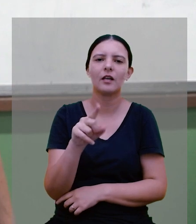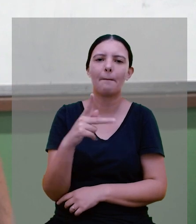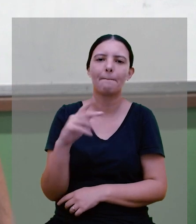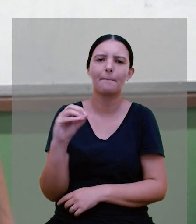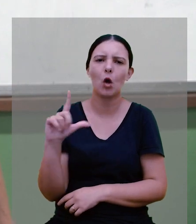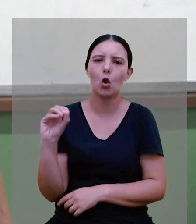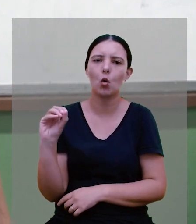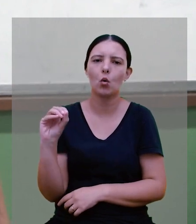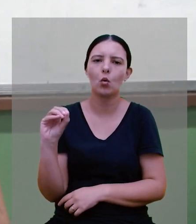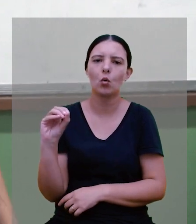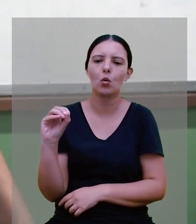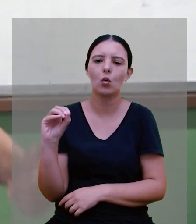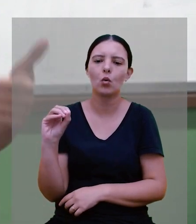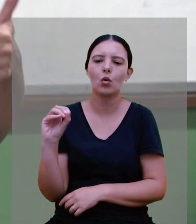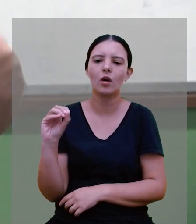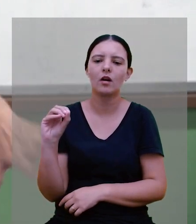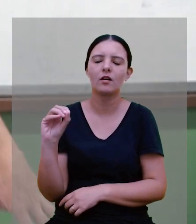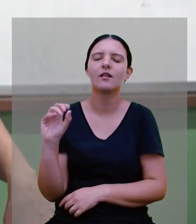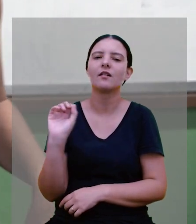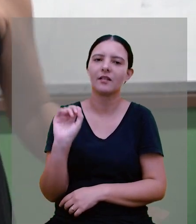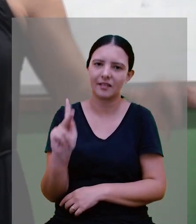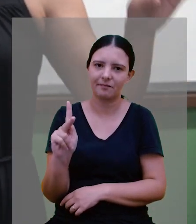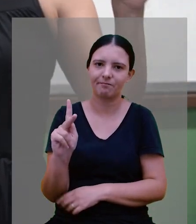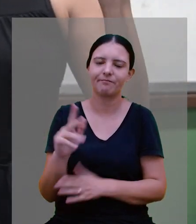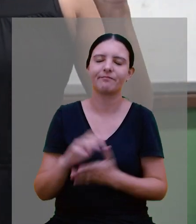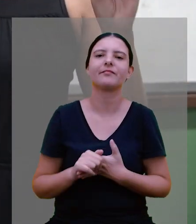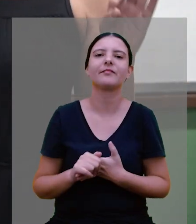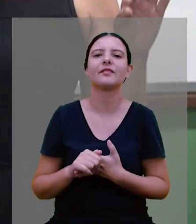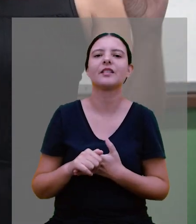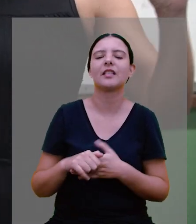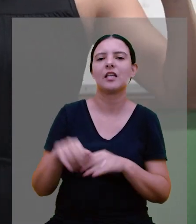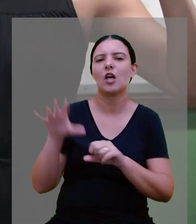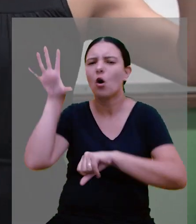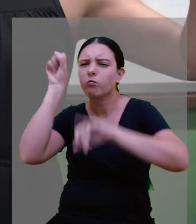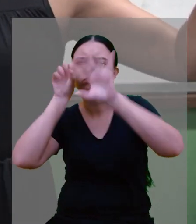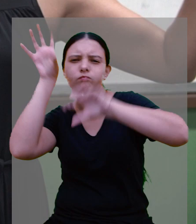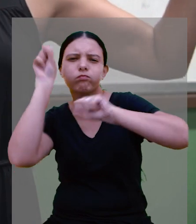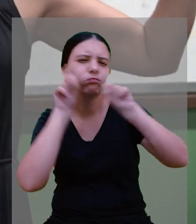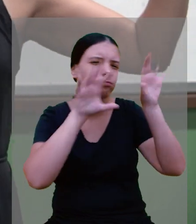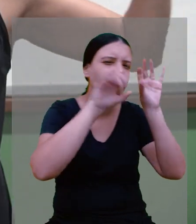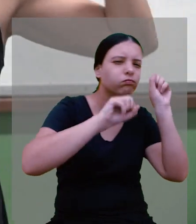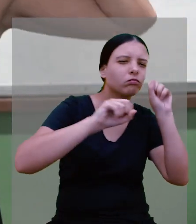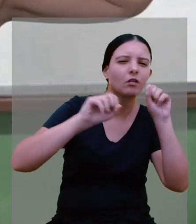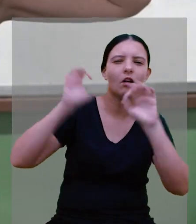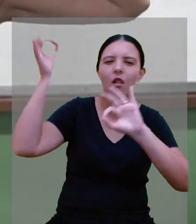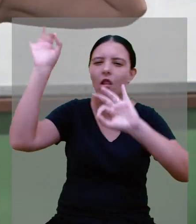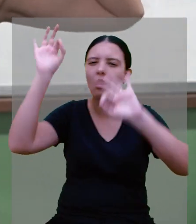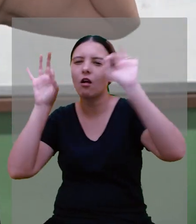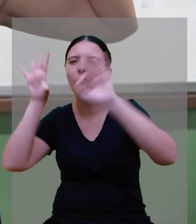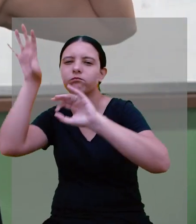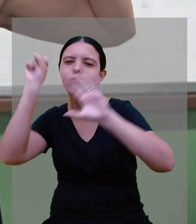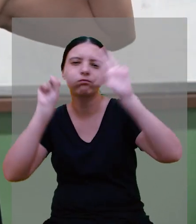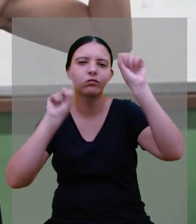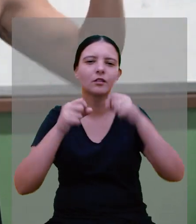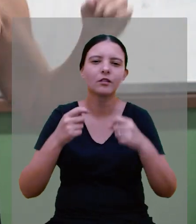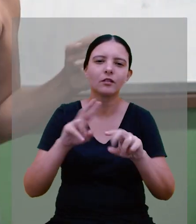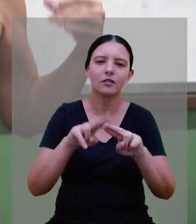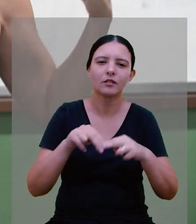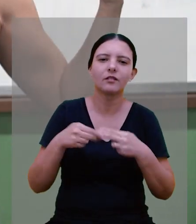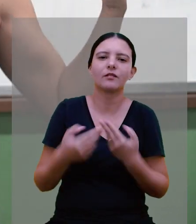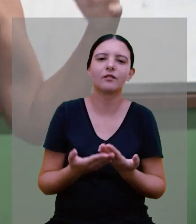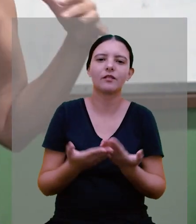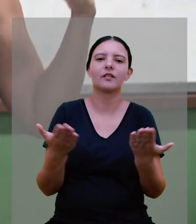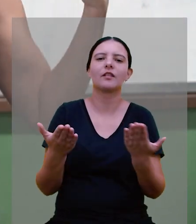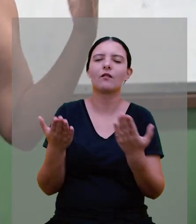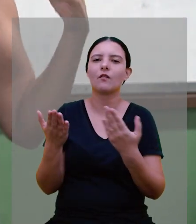Polo? Tá, beleza. Vou caçar mais de 1 milhão de vagalumes por você. Ouve essa frase, gente.